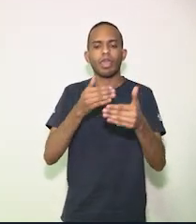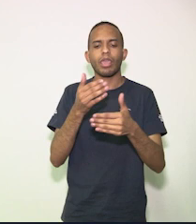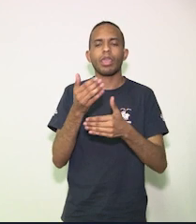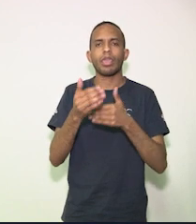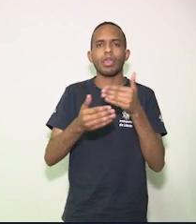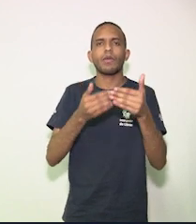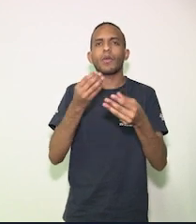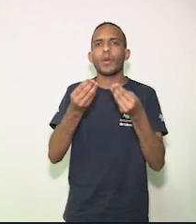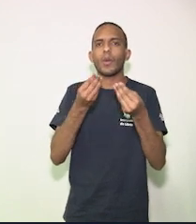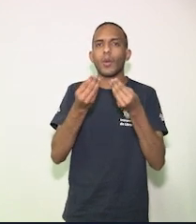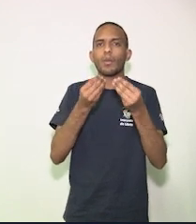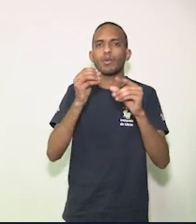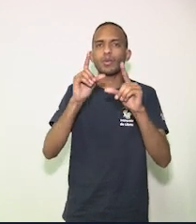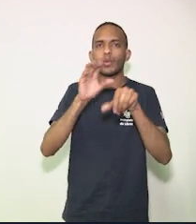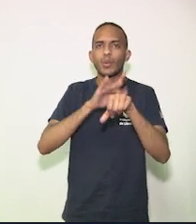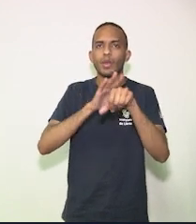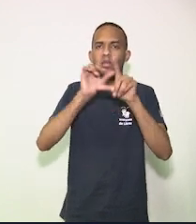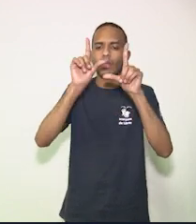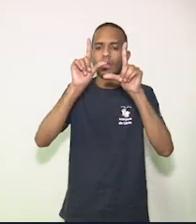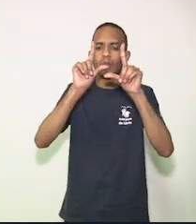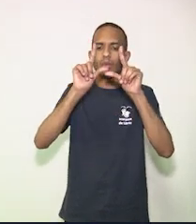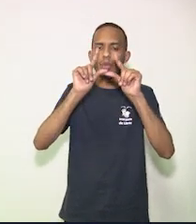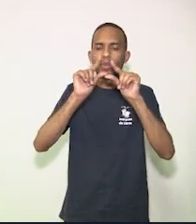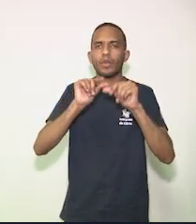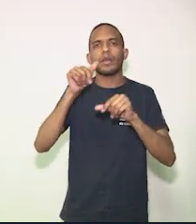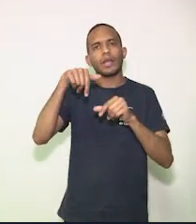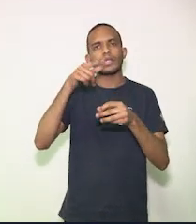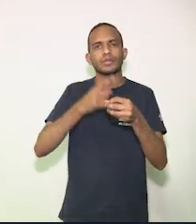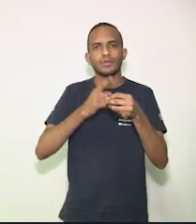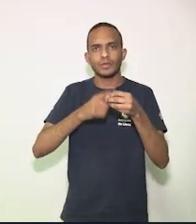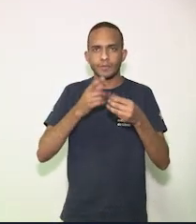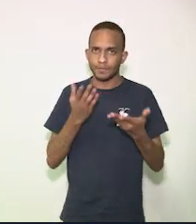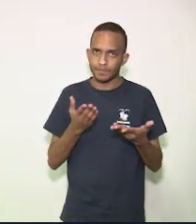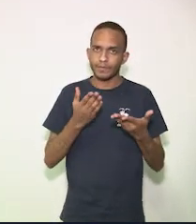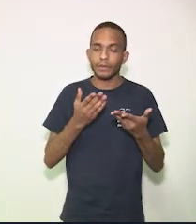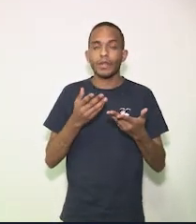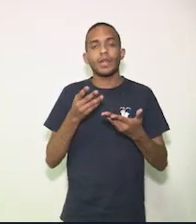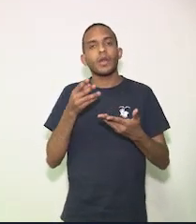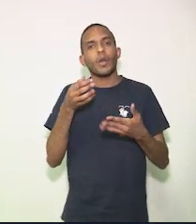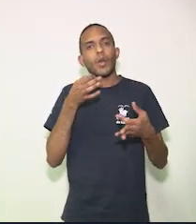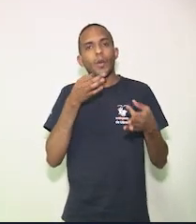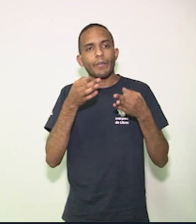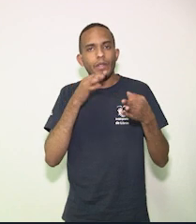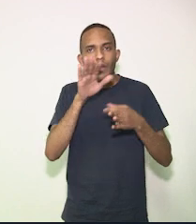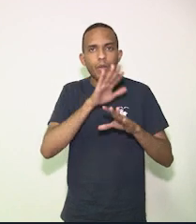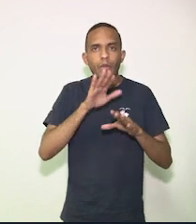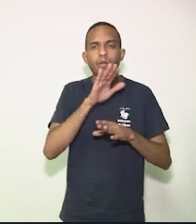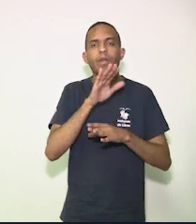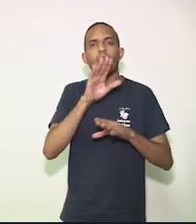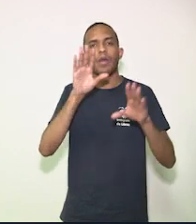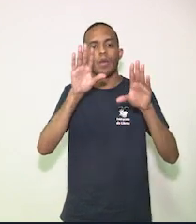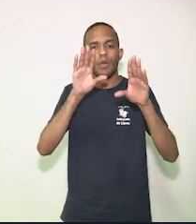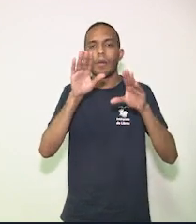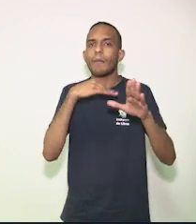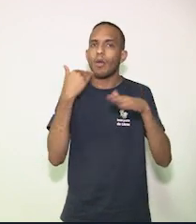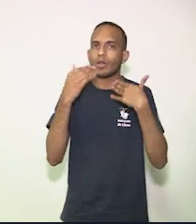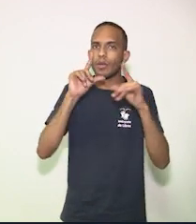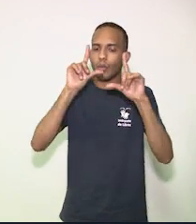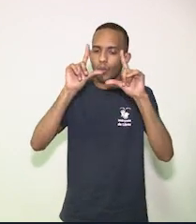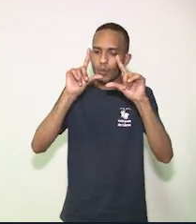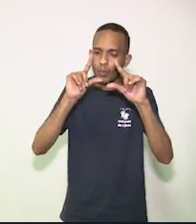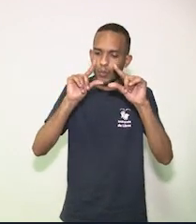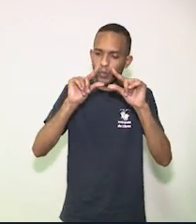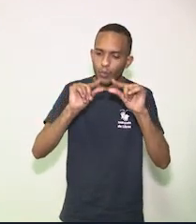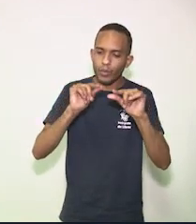desaceleração da doença e do número de casos aqui no município. Então, a partir da observação epidemiológica com a diminuição dos